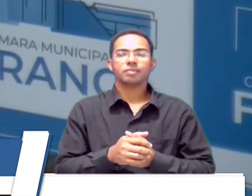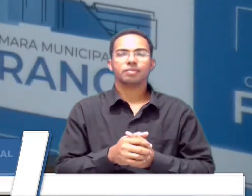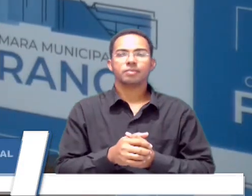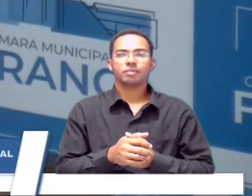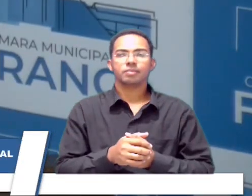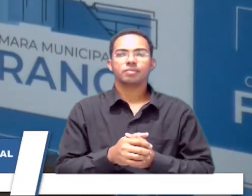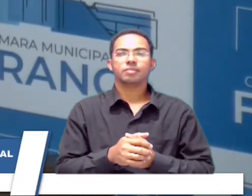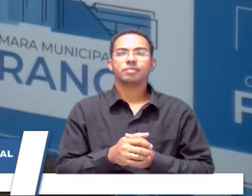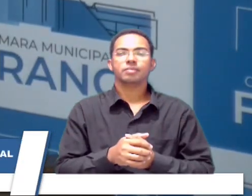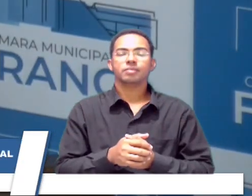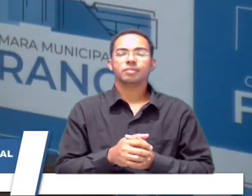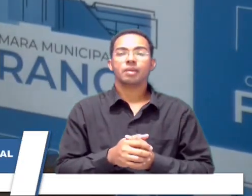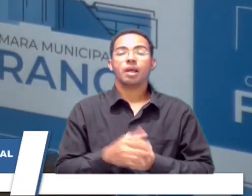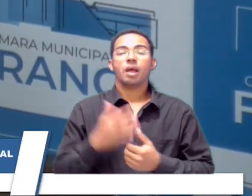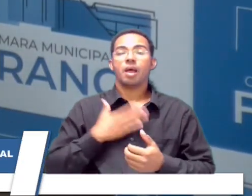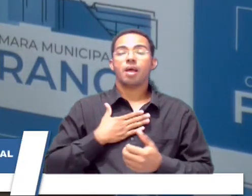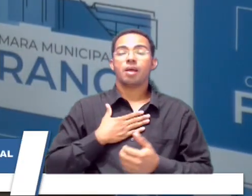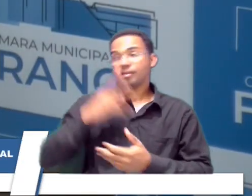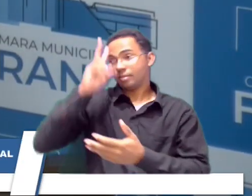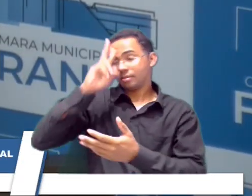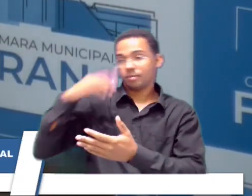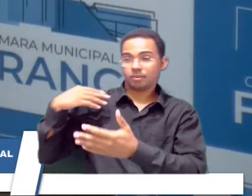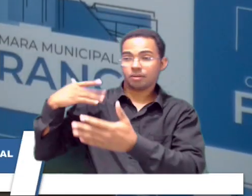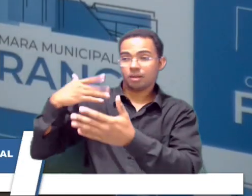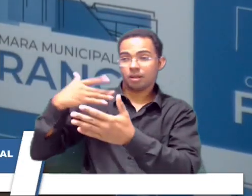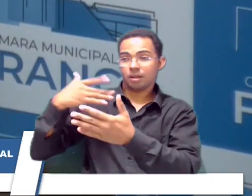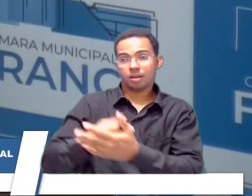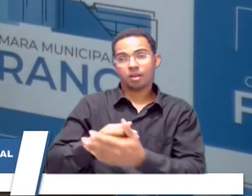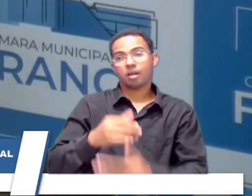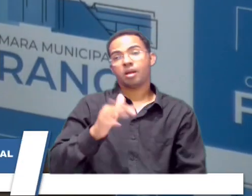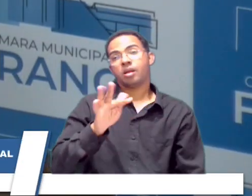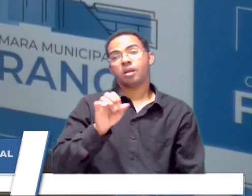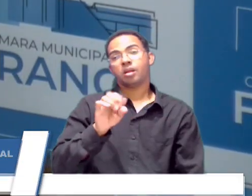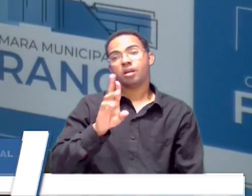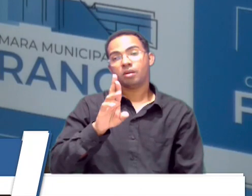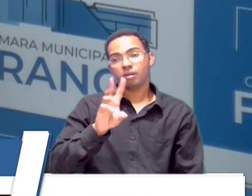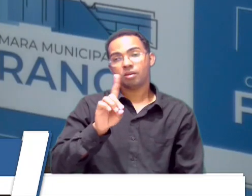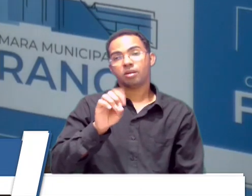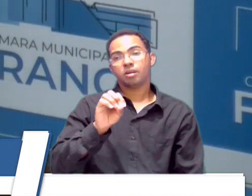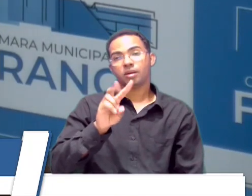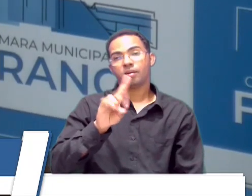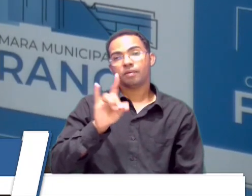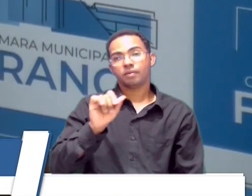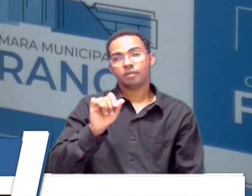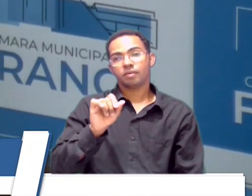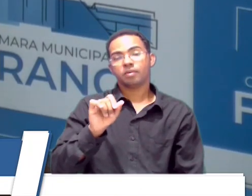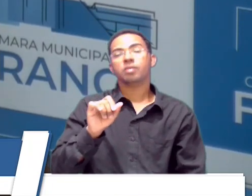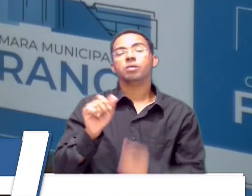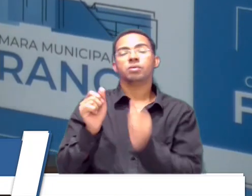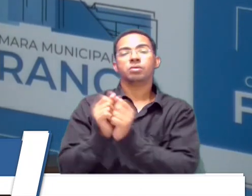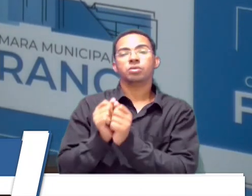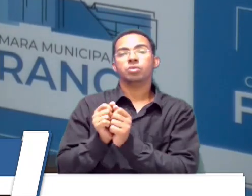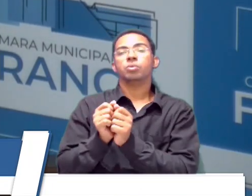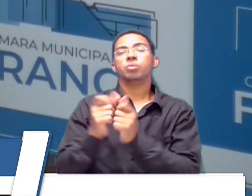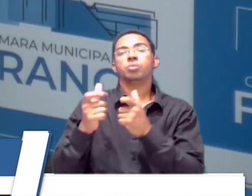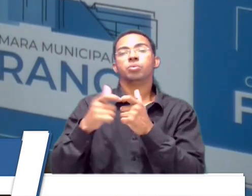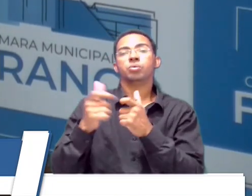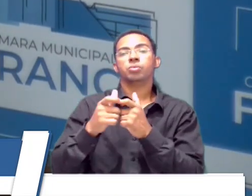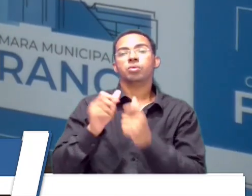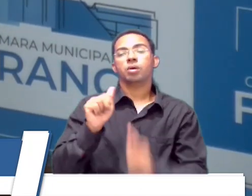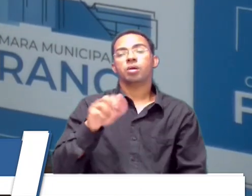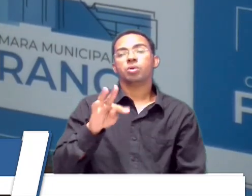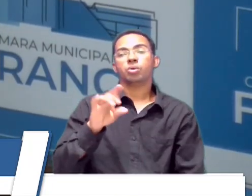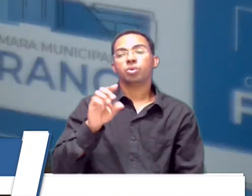A minha história com a Flor da Vida começou com o Dr. Antônio em janeiro desse